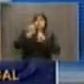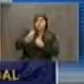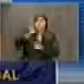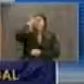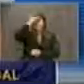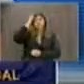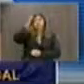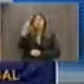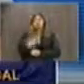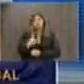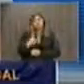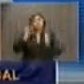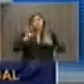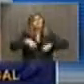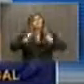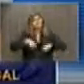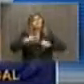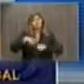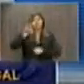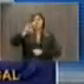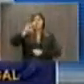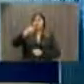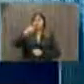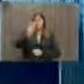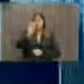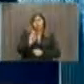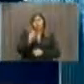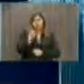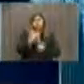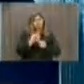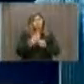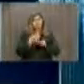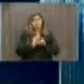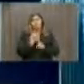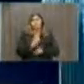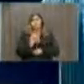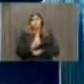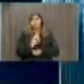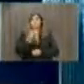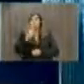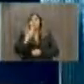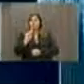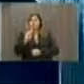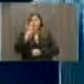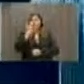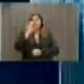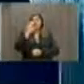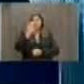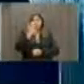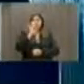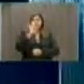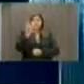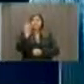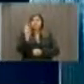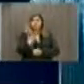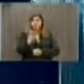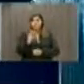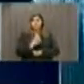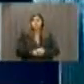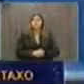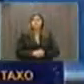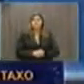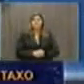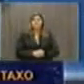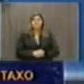que não precisam disso. Então, no PSTU, no nosso governo, isso não vai acontecer. Ok. O candidato Luciano Cartacho tem um minuto e meio para a resposta.